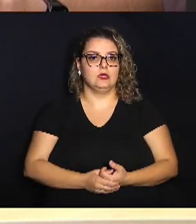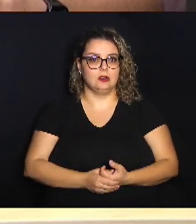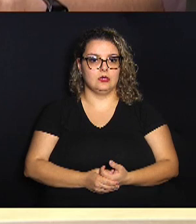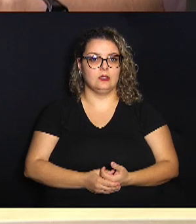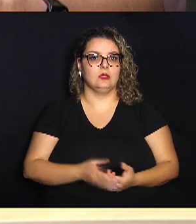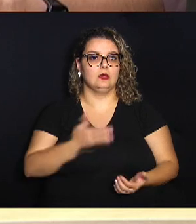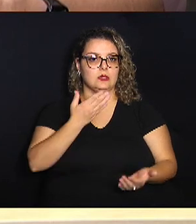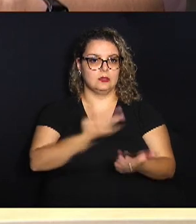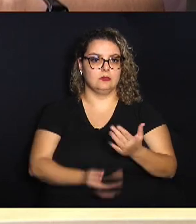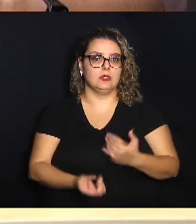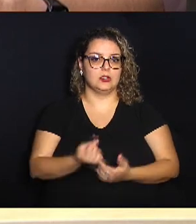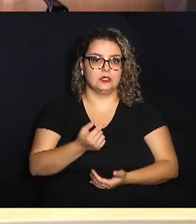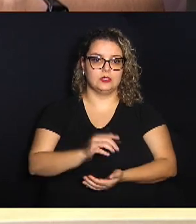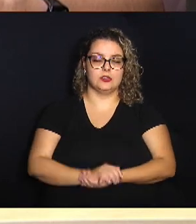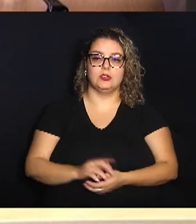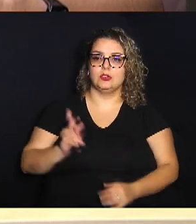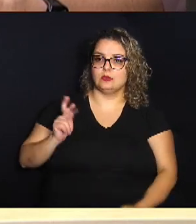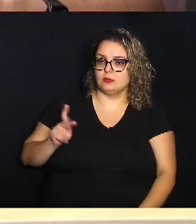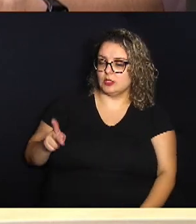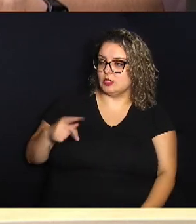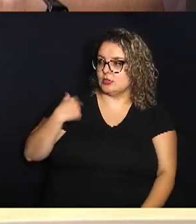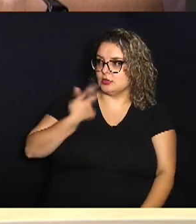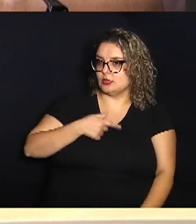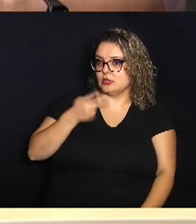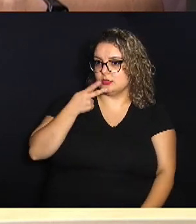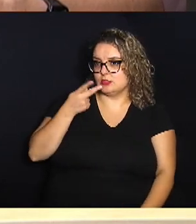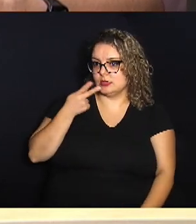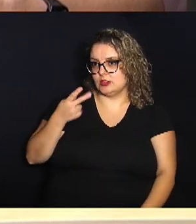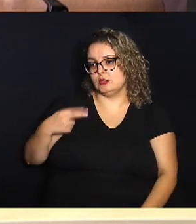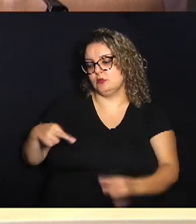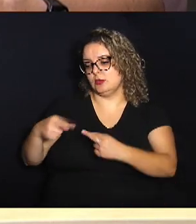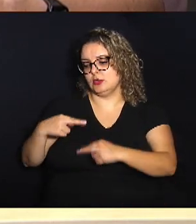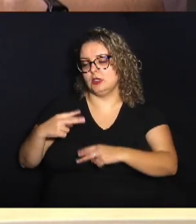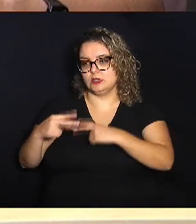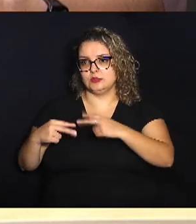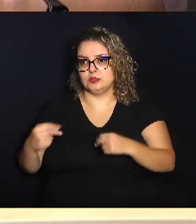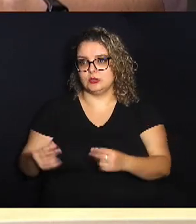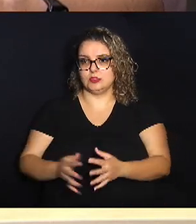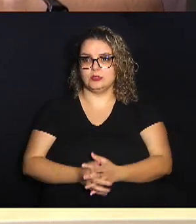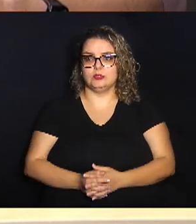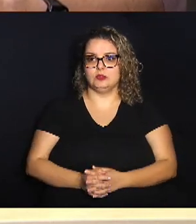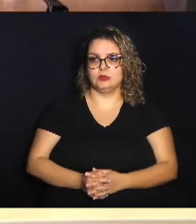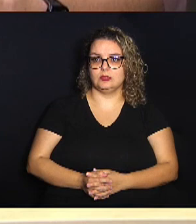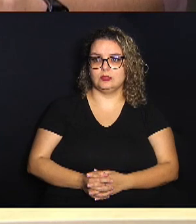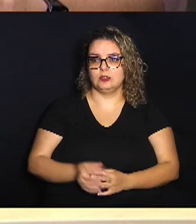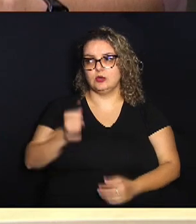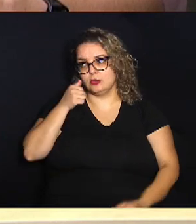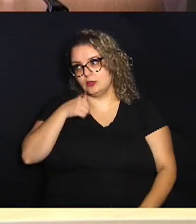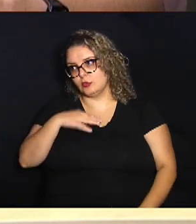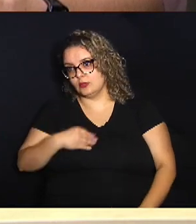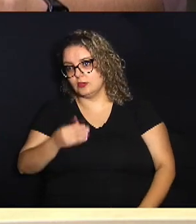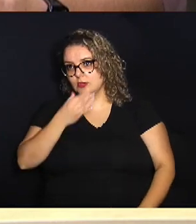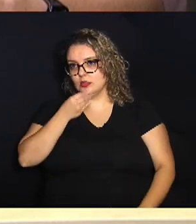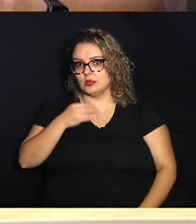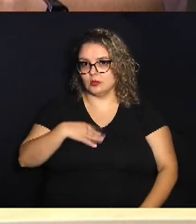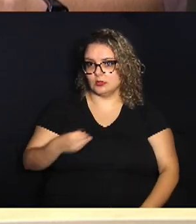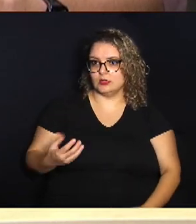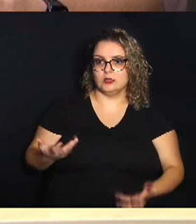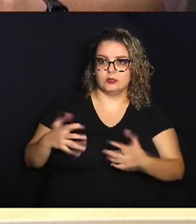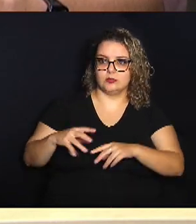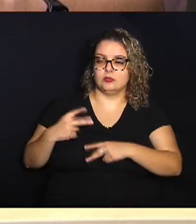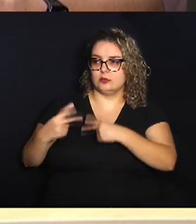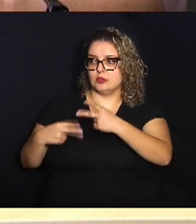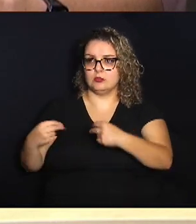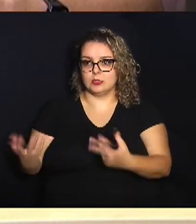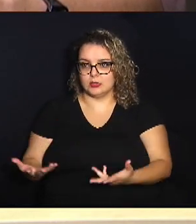perde dinheiro. E o professor, a gente estava falando em relação aos presentes, né? O filho ou a filha que não quer dar um presente,